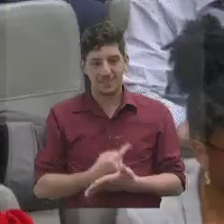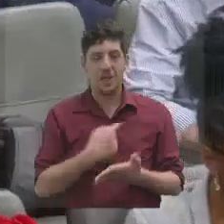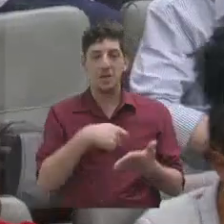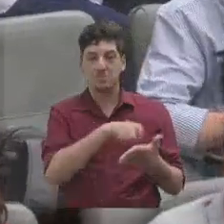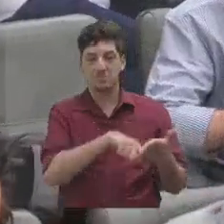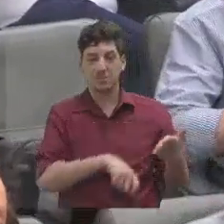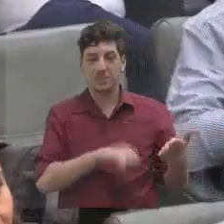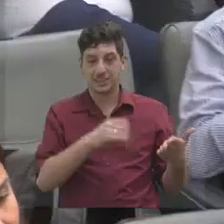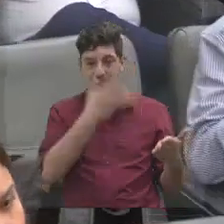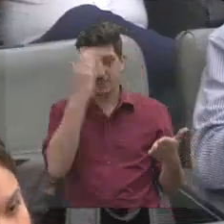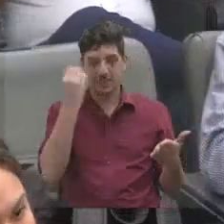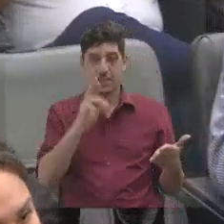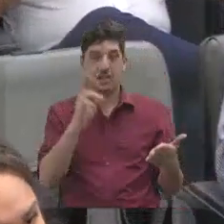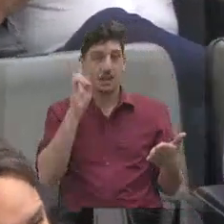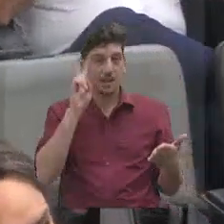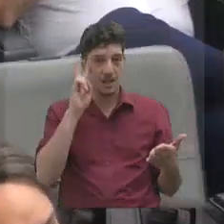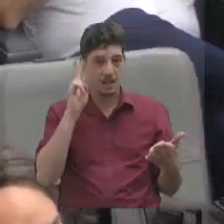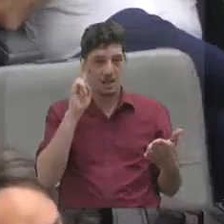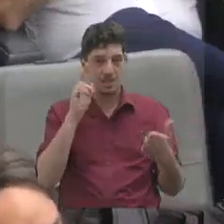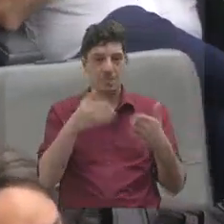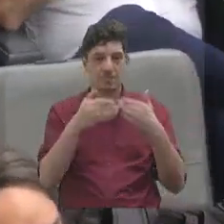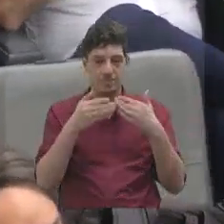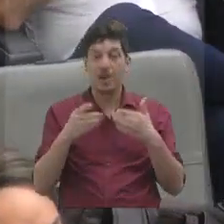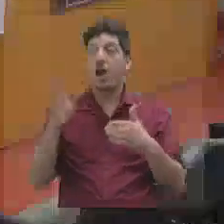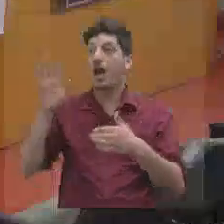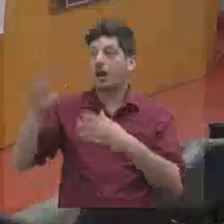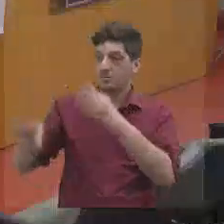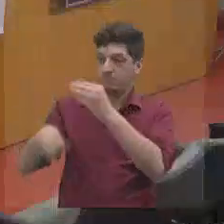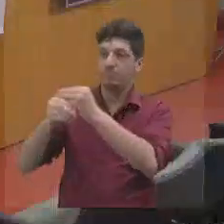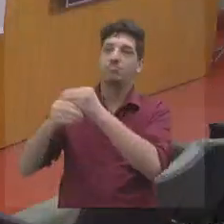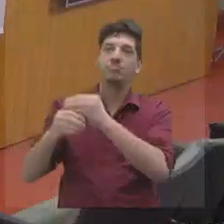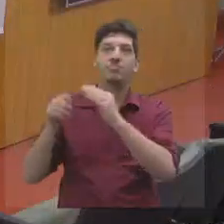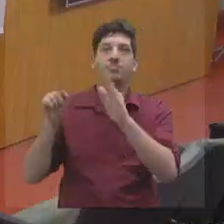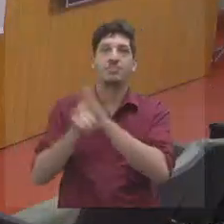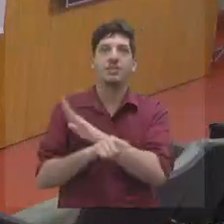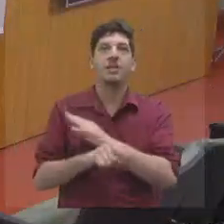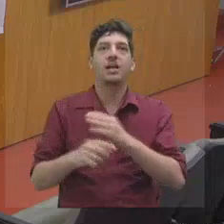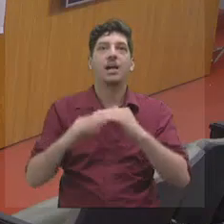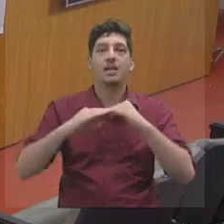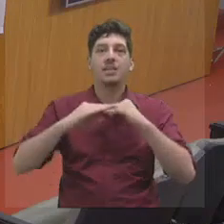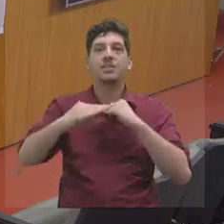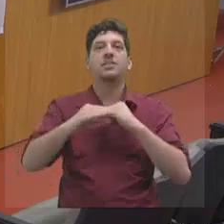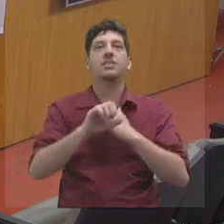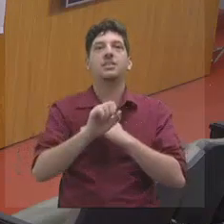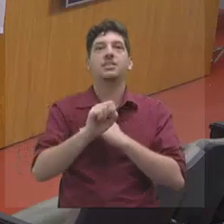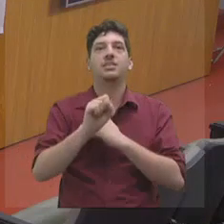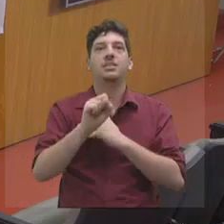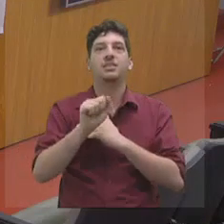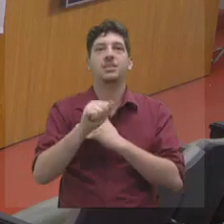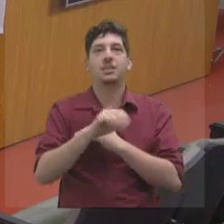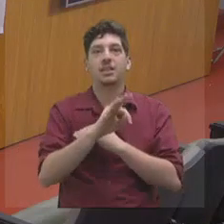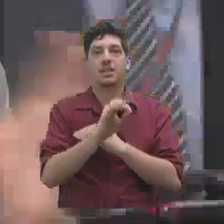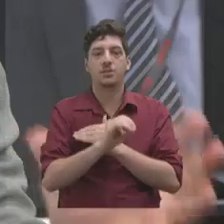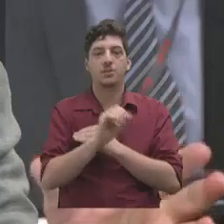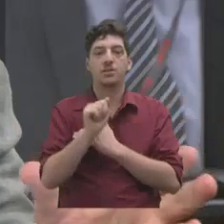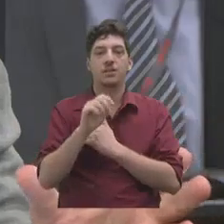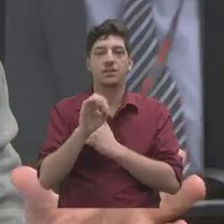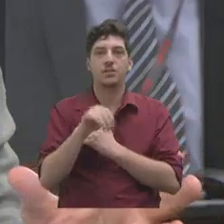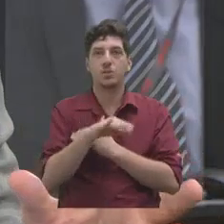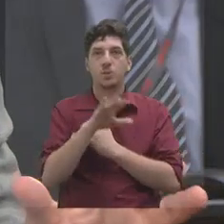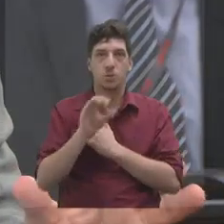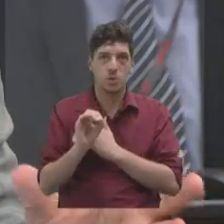Senhor me lembro por gentileza Ah tem mais um aqui a estrada de Santo Antônio do Retiro até Rio Pardo também tá ligando a